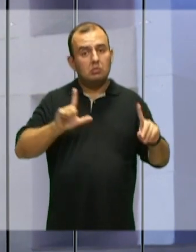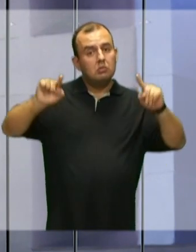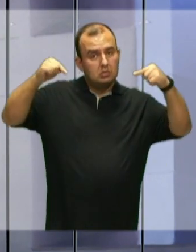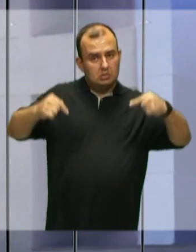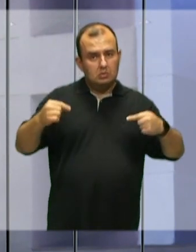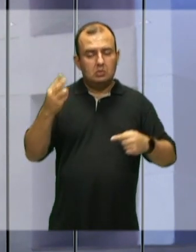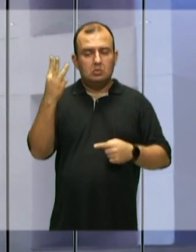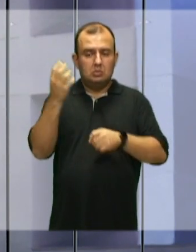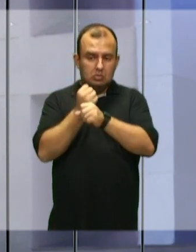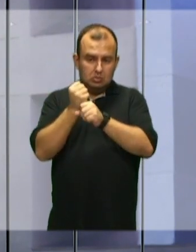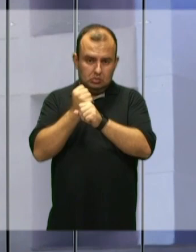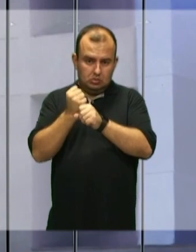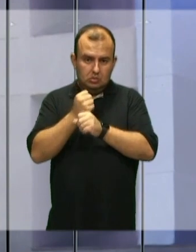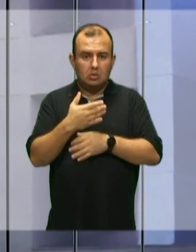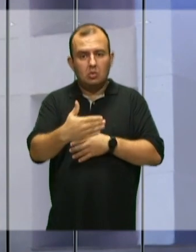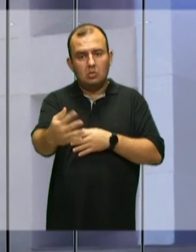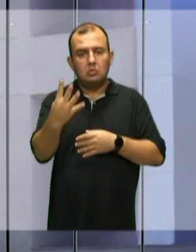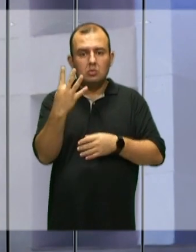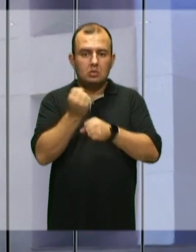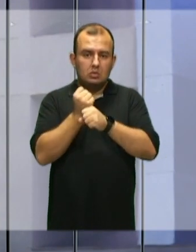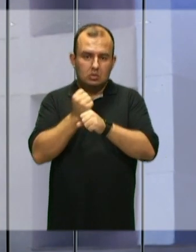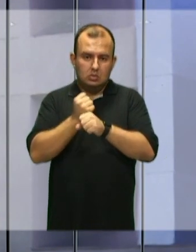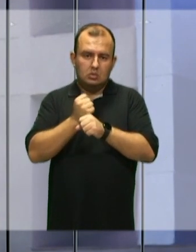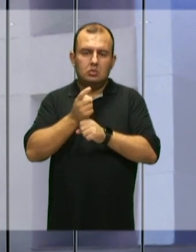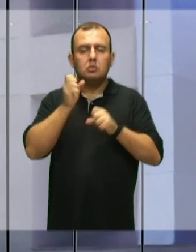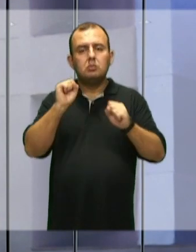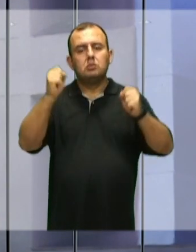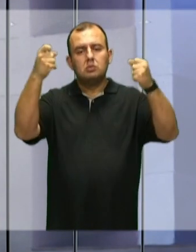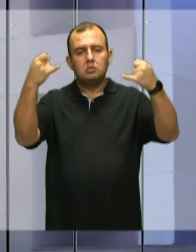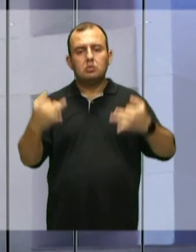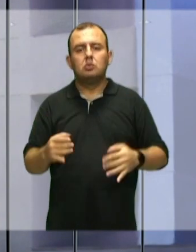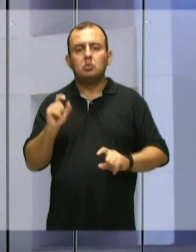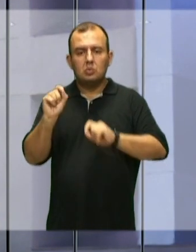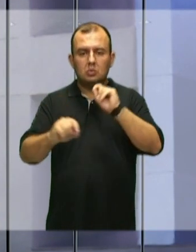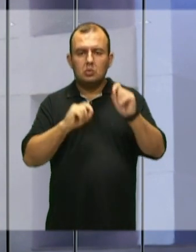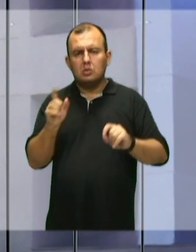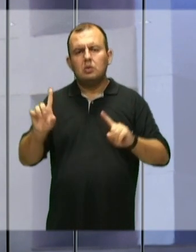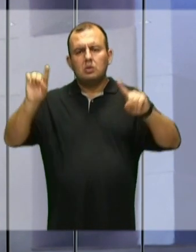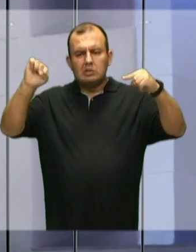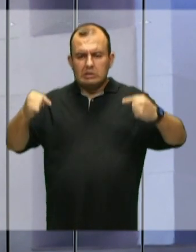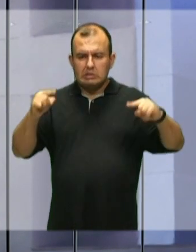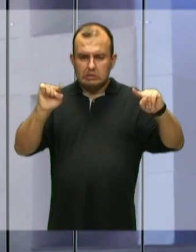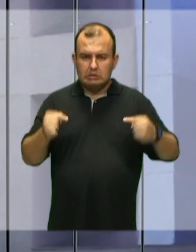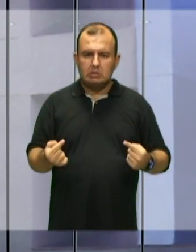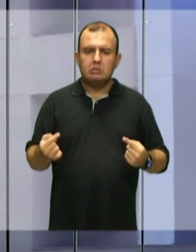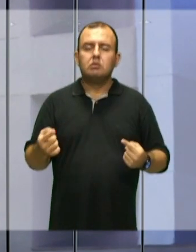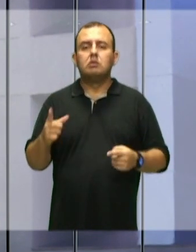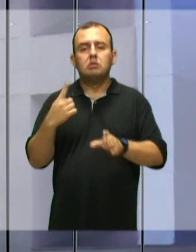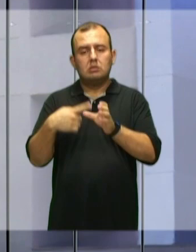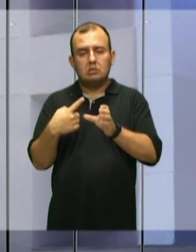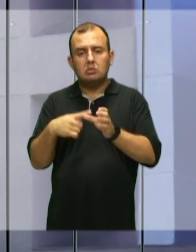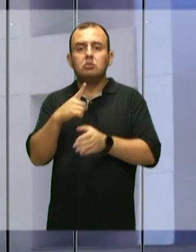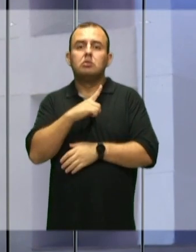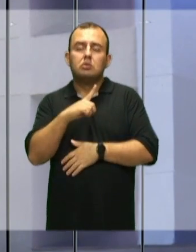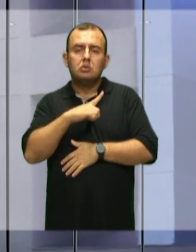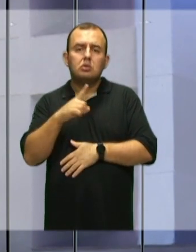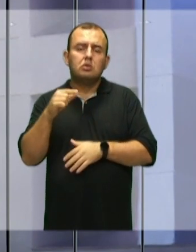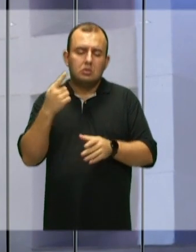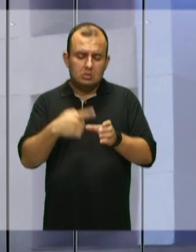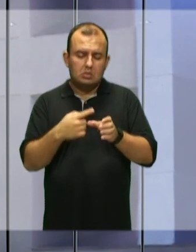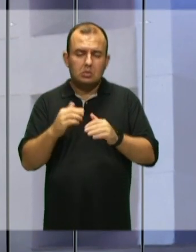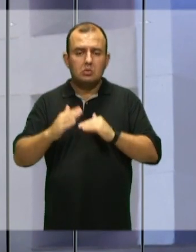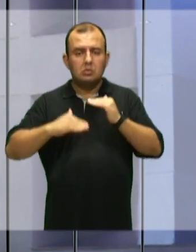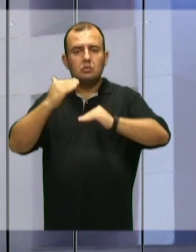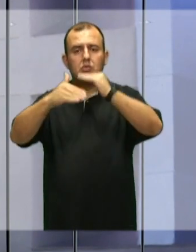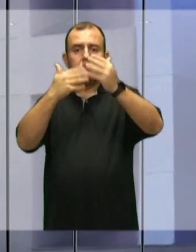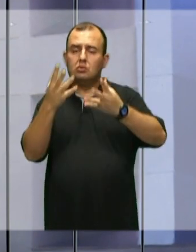TRS anos agora nesse quarto ano de Mandato a gente pode falar que foram vários Desafios que a cidade passou uma cidade que tem crescido muito com uma